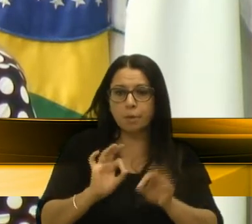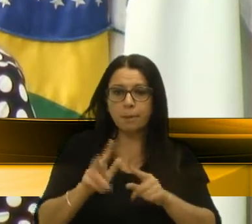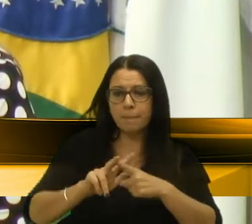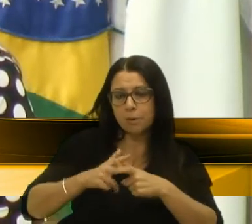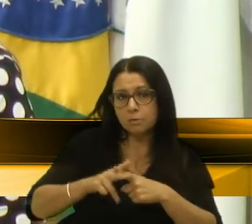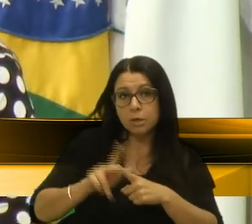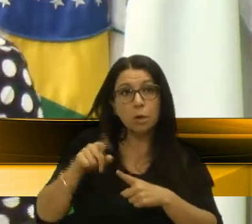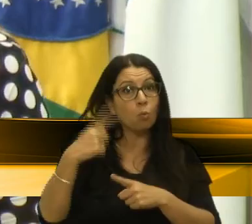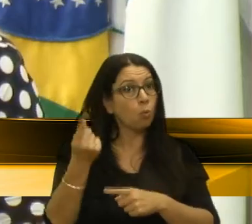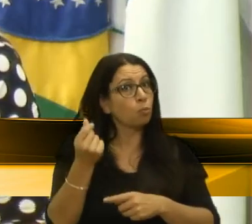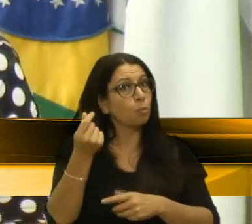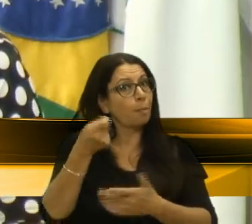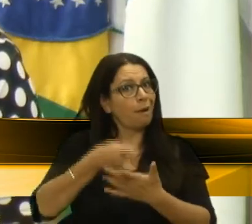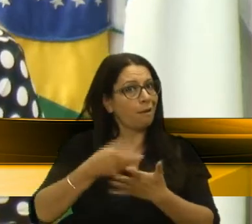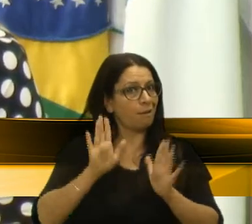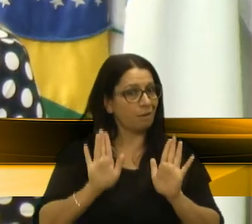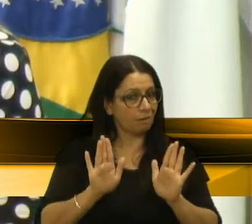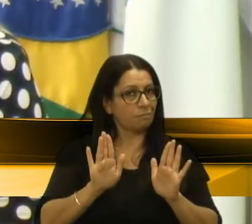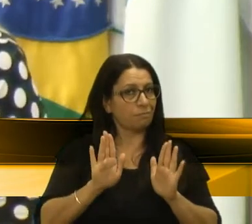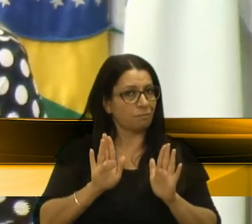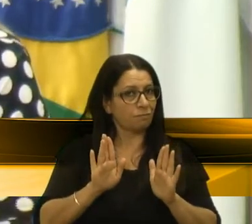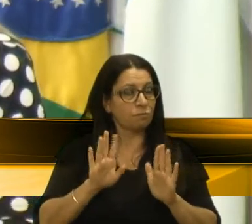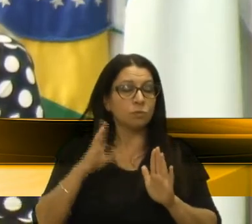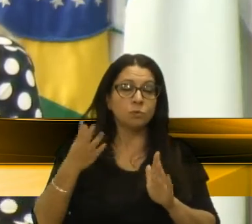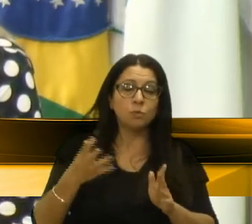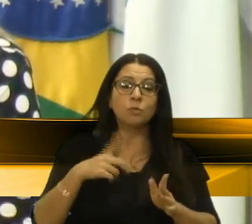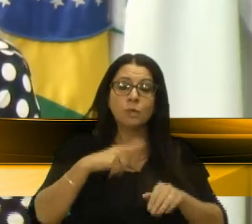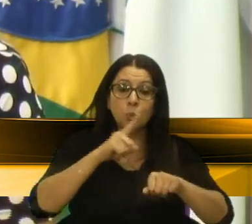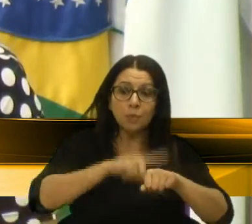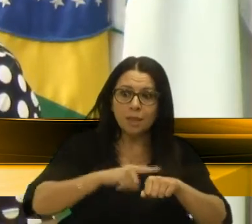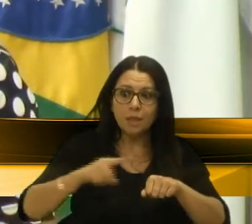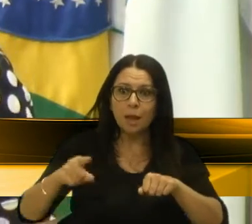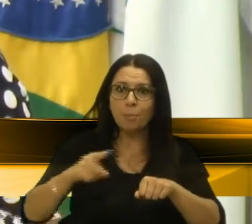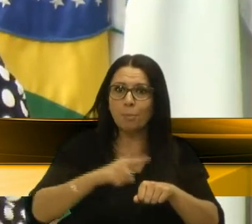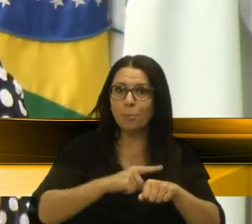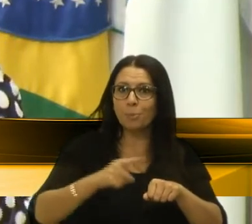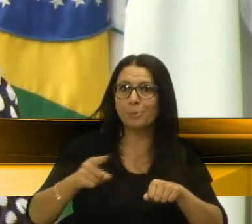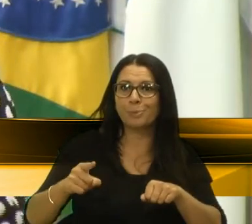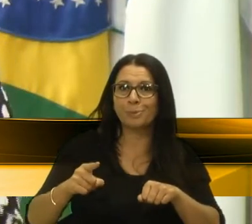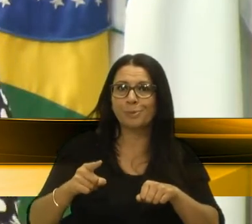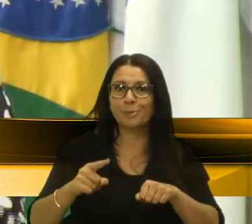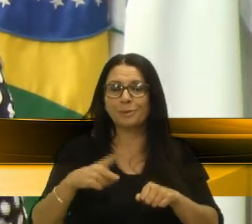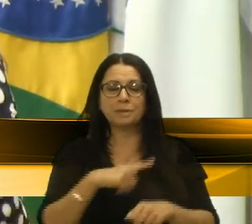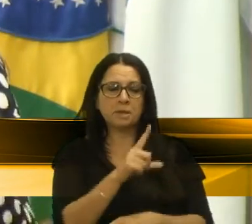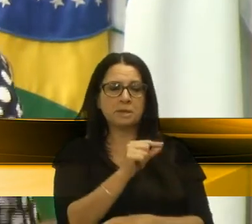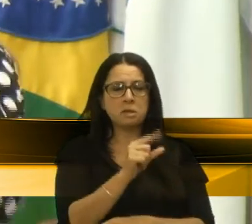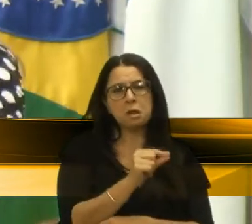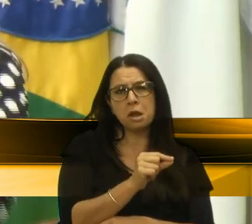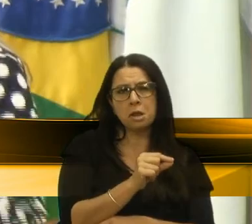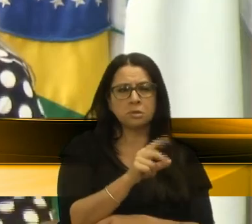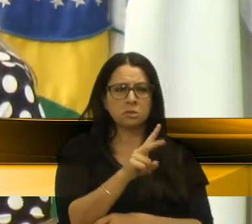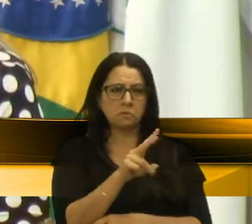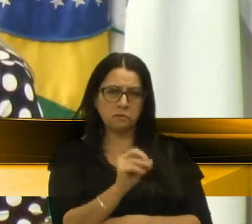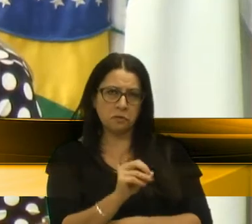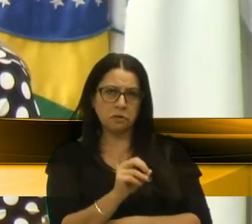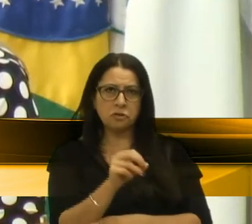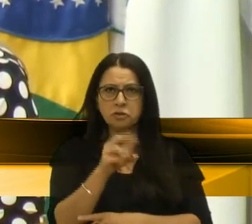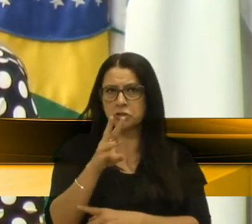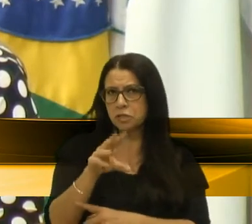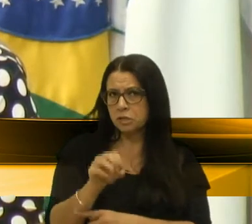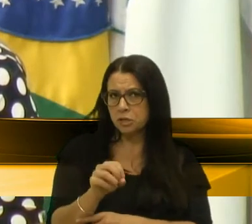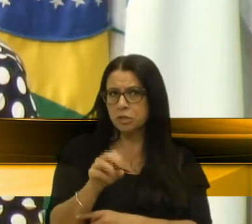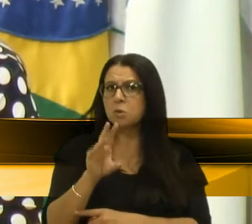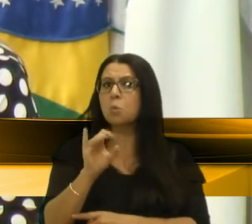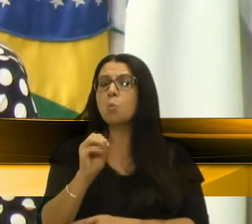preço. Ou então, tem o tempo, né? O tempo será de 10, de 20, de 30, de 40